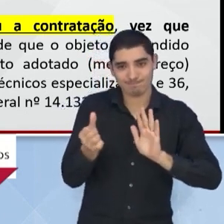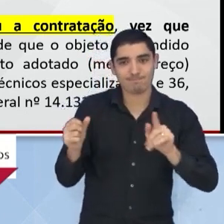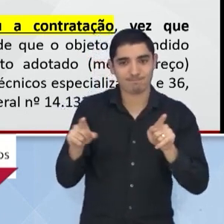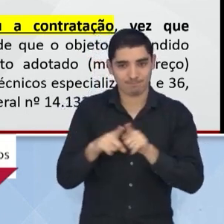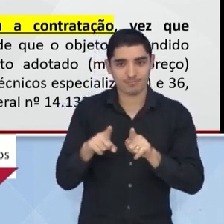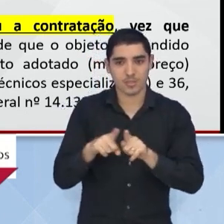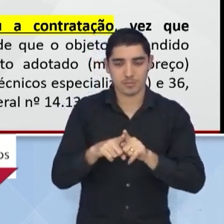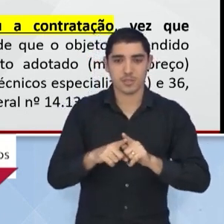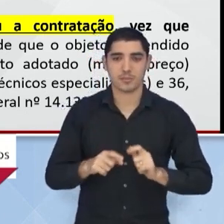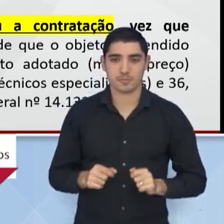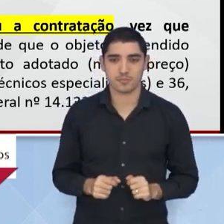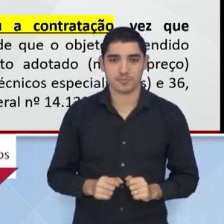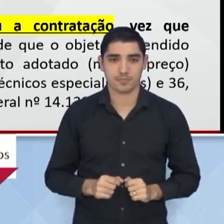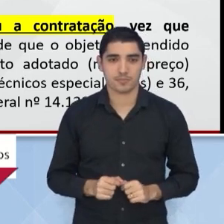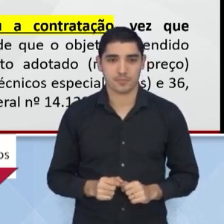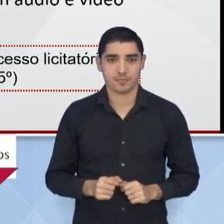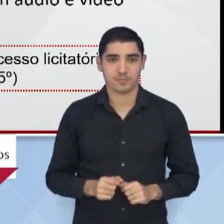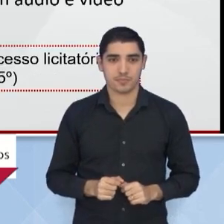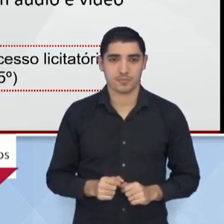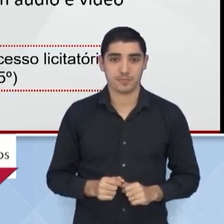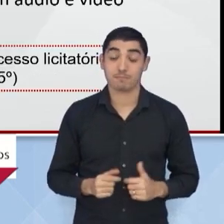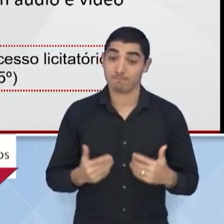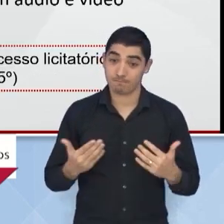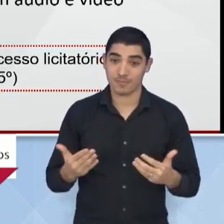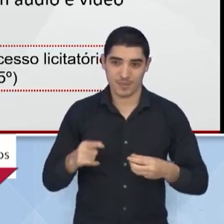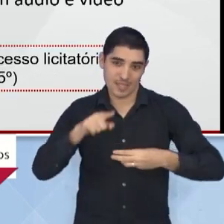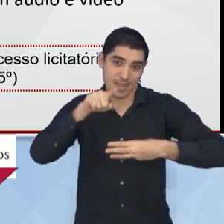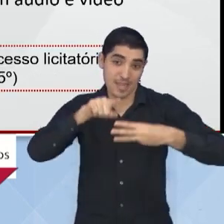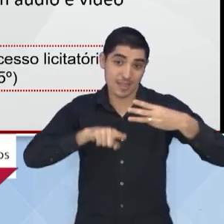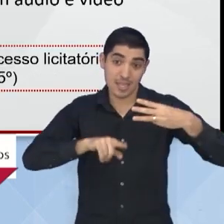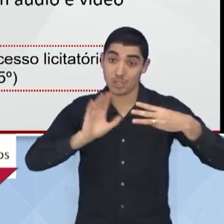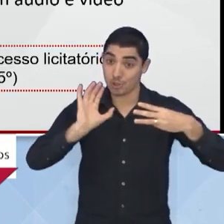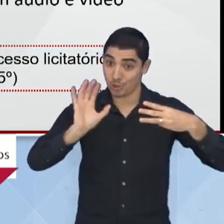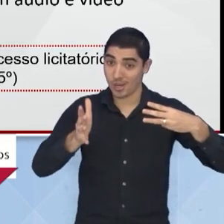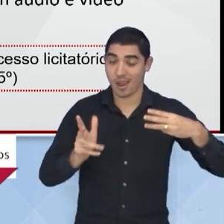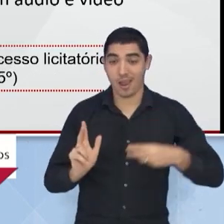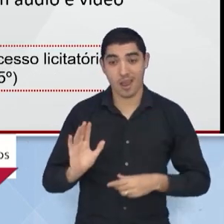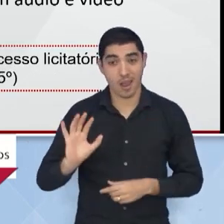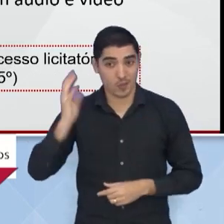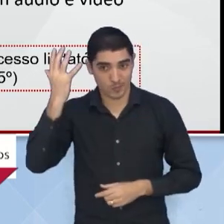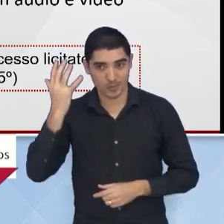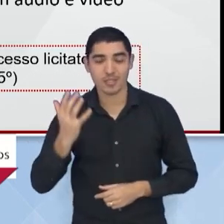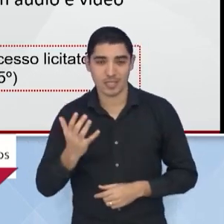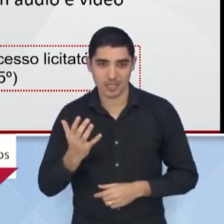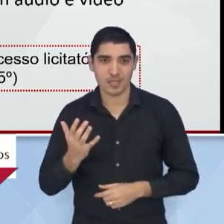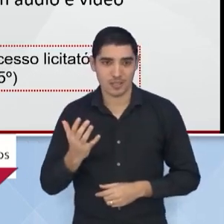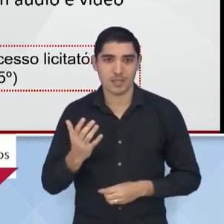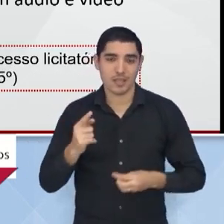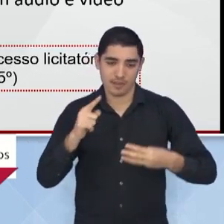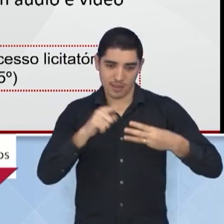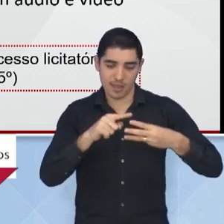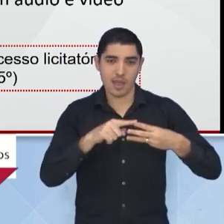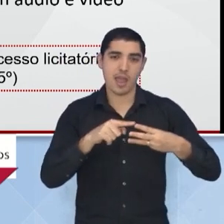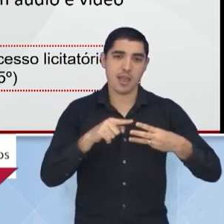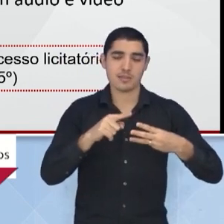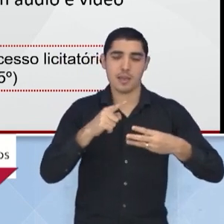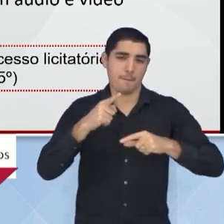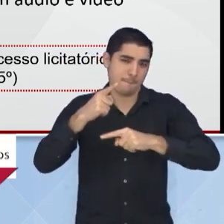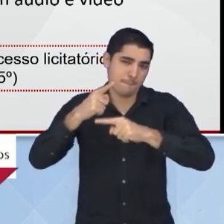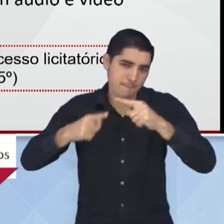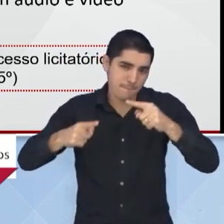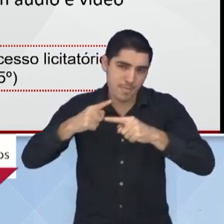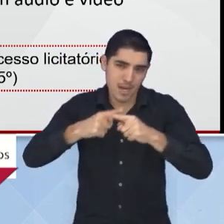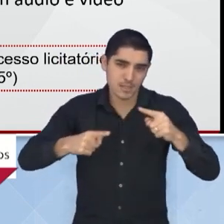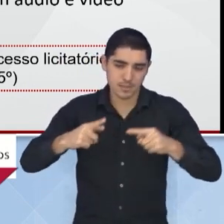né Muito bem esses são os três casos então a gente aqui tem três casos um em que houve procedência parcial Né estudo